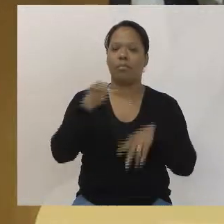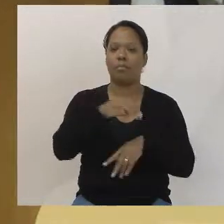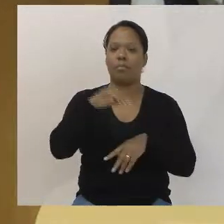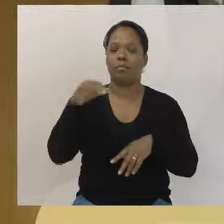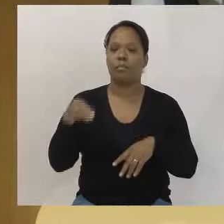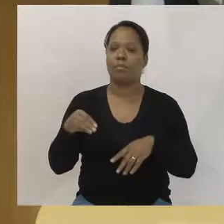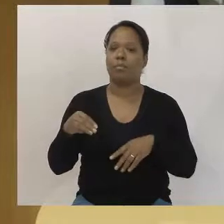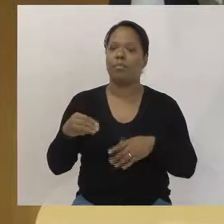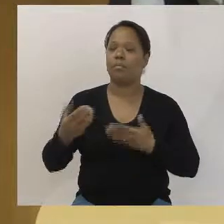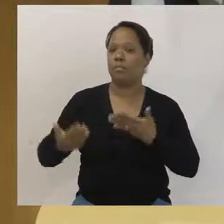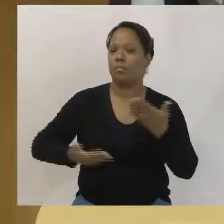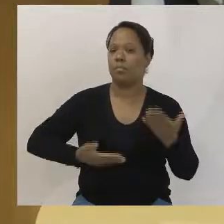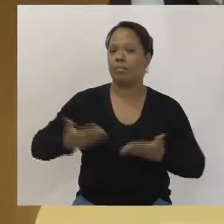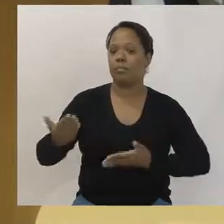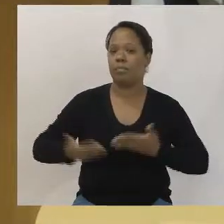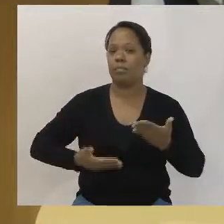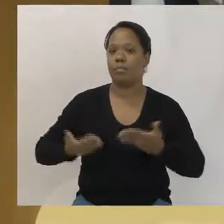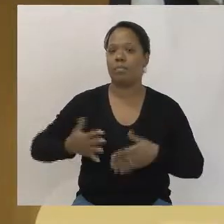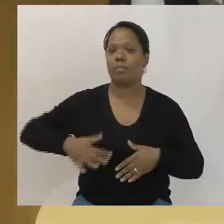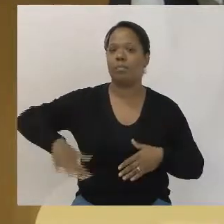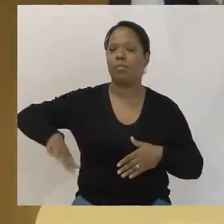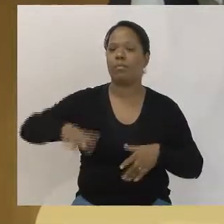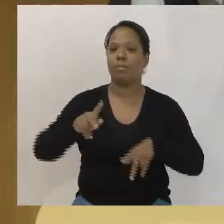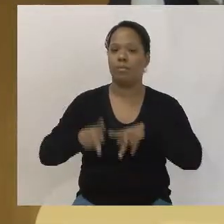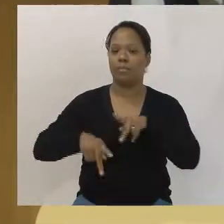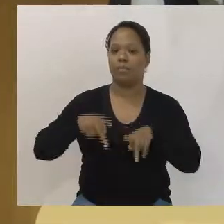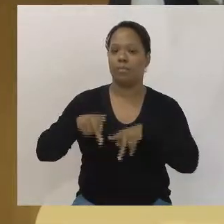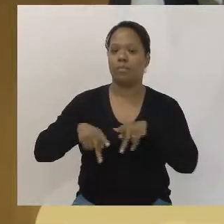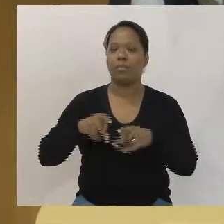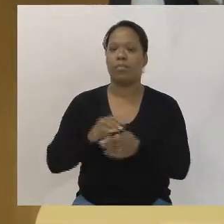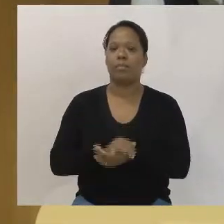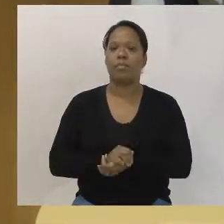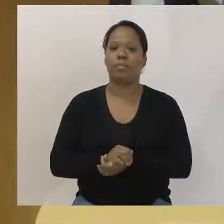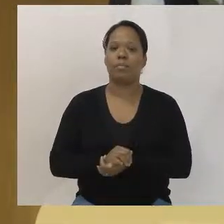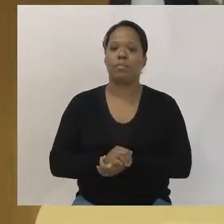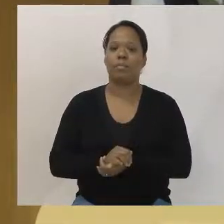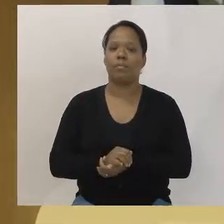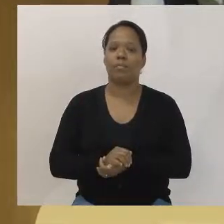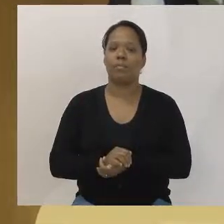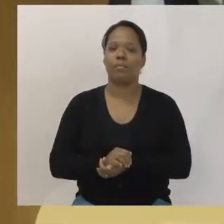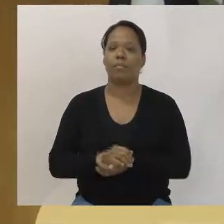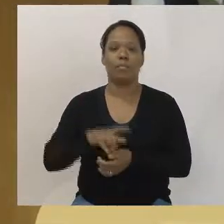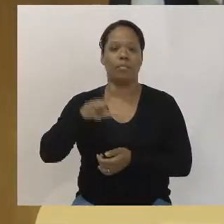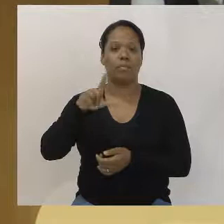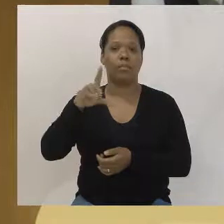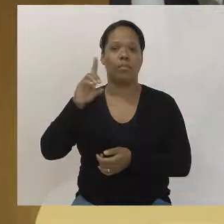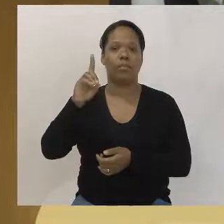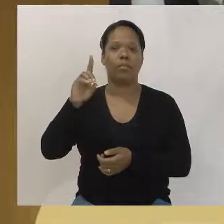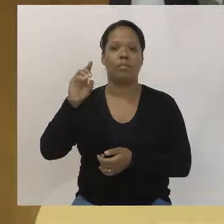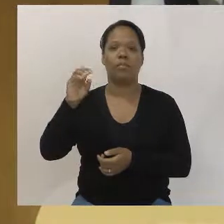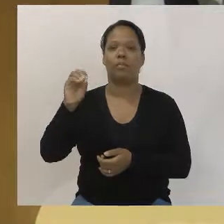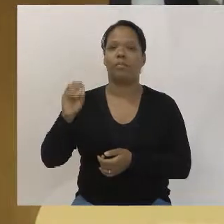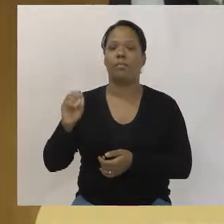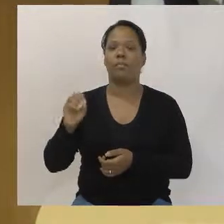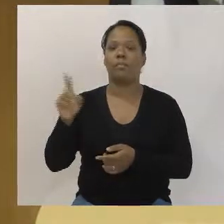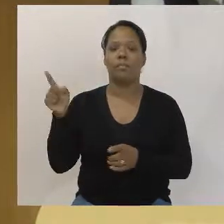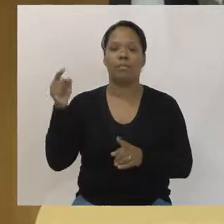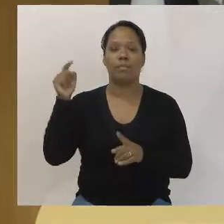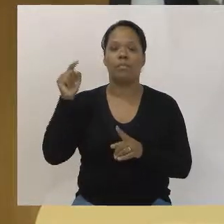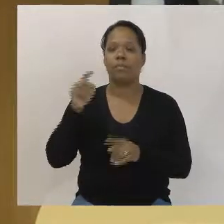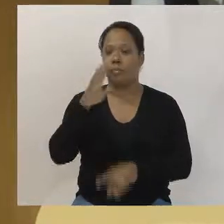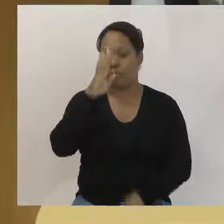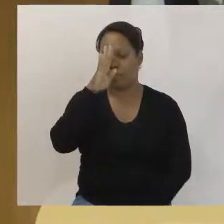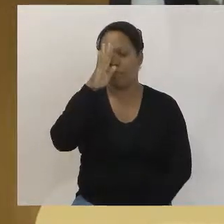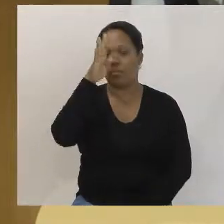públicos prestados à população e aí dó nem como principal papel